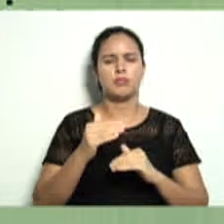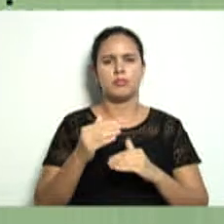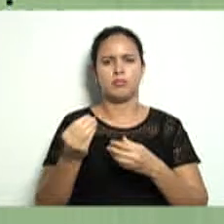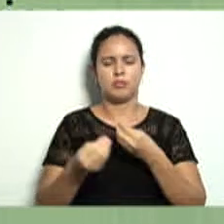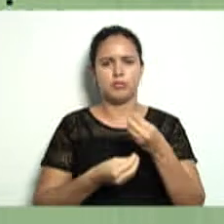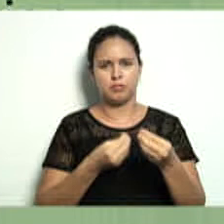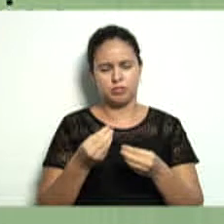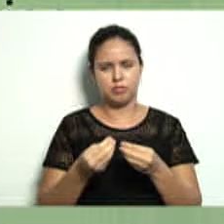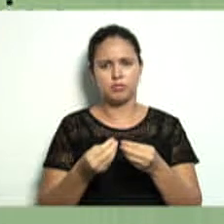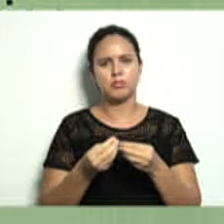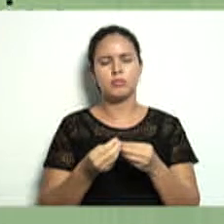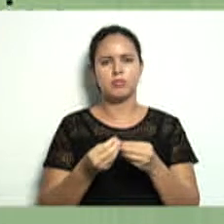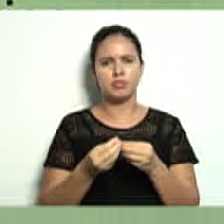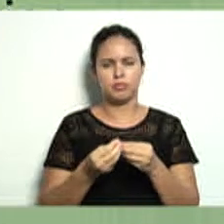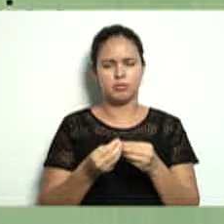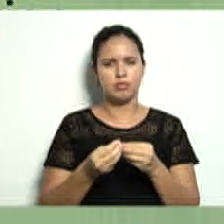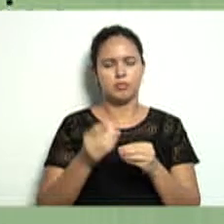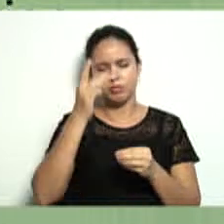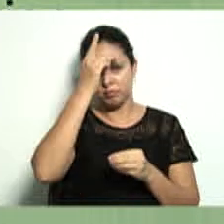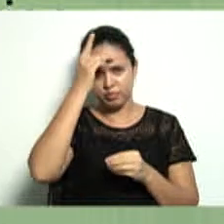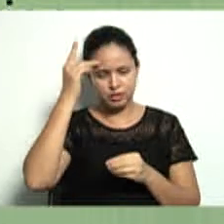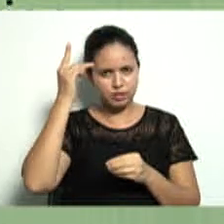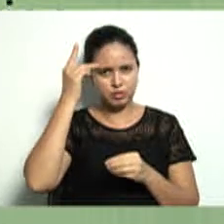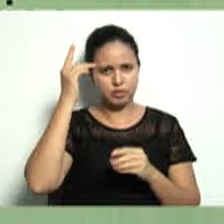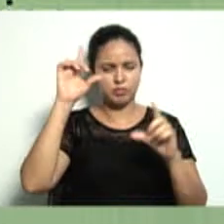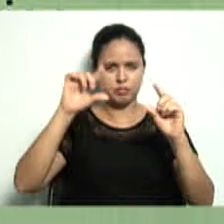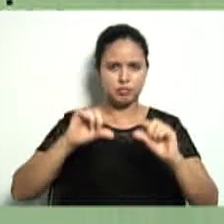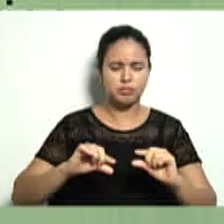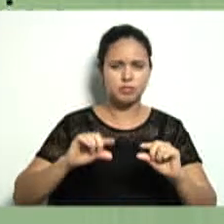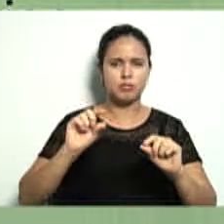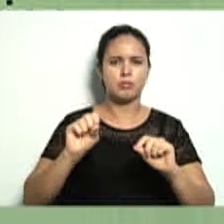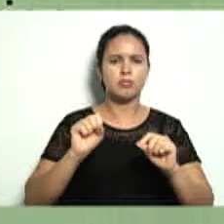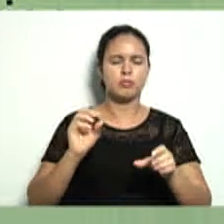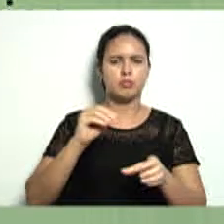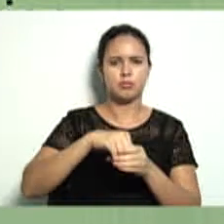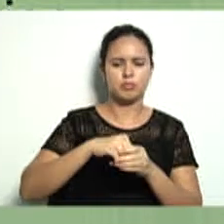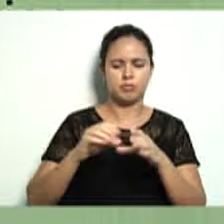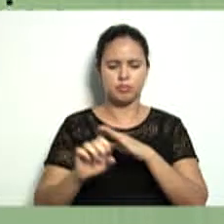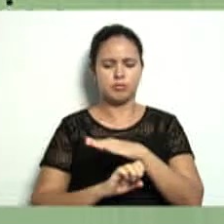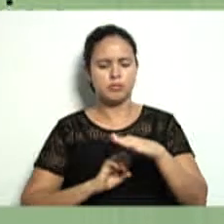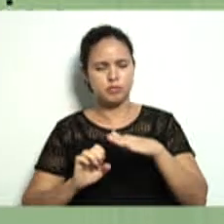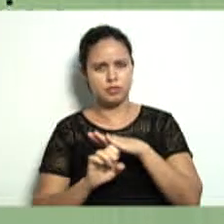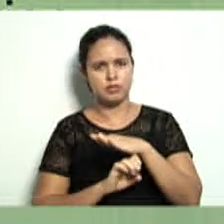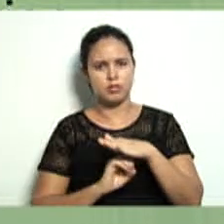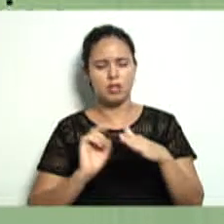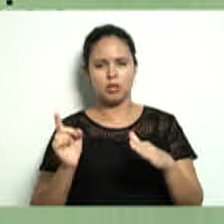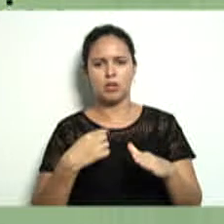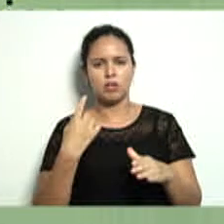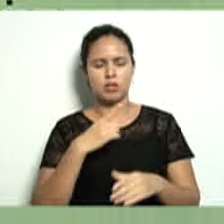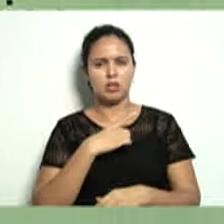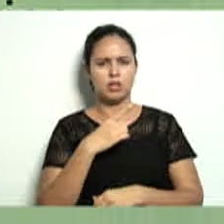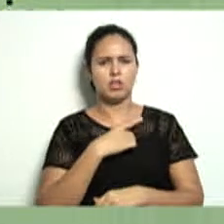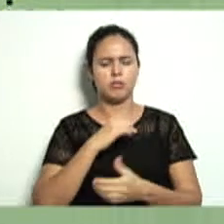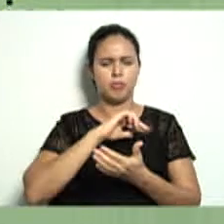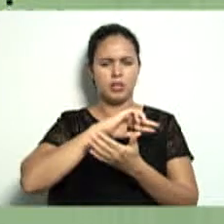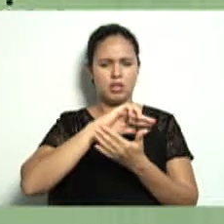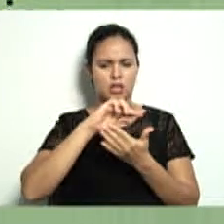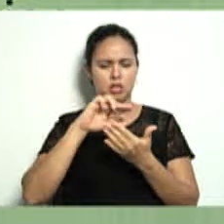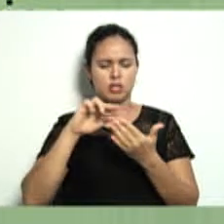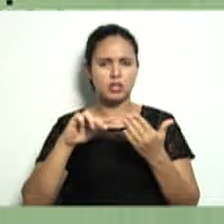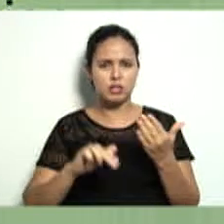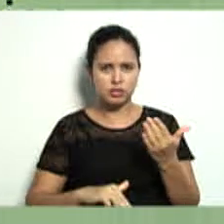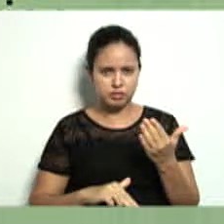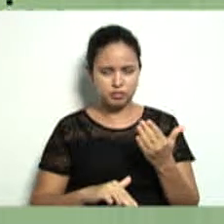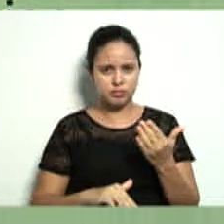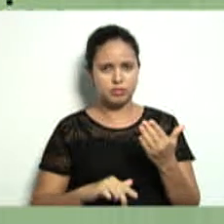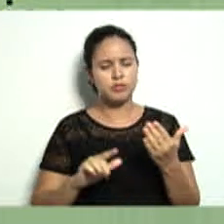as minorias e incluir no ambiente da empresa, porque nós temos vários participantes. Então,